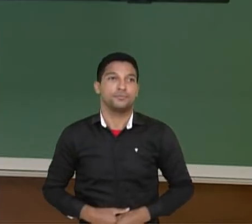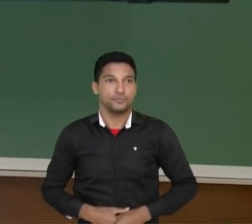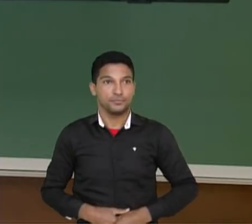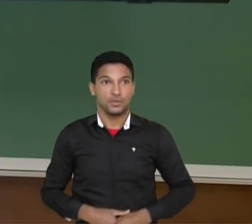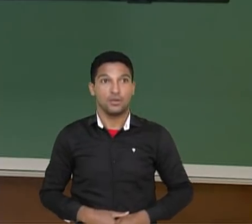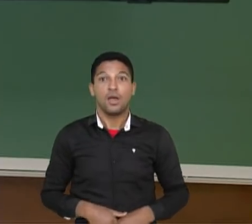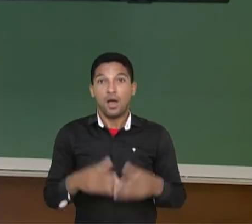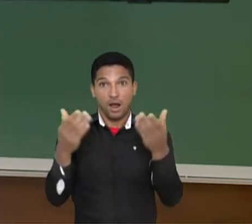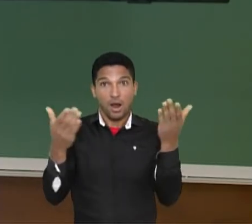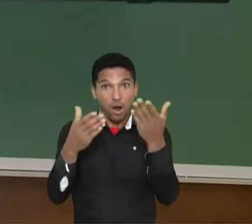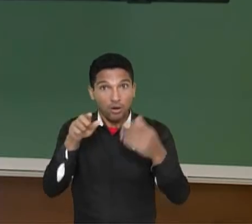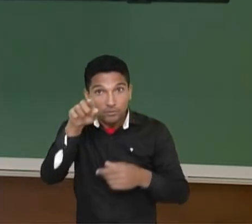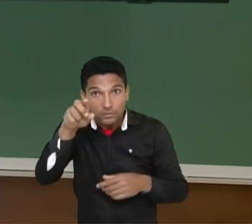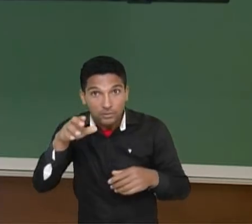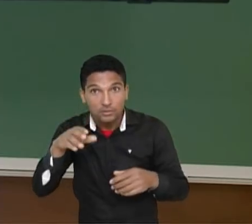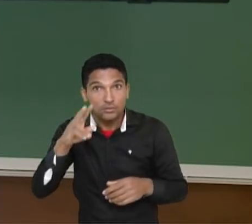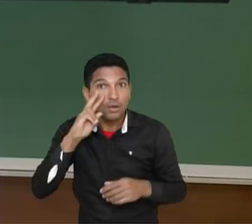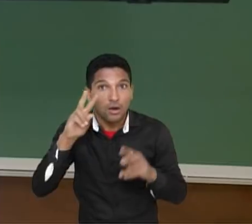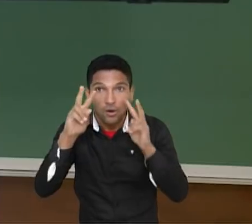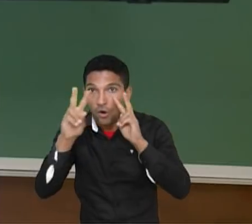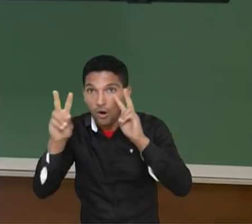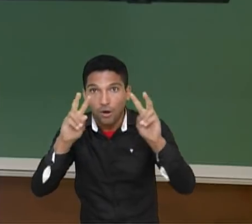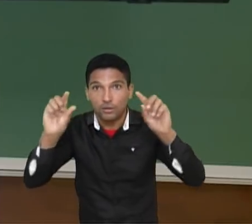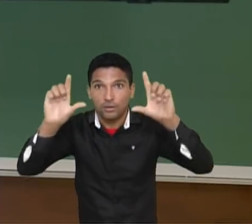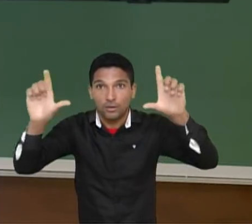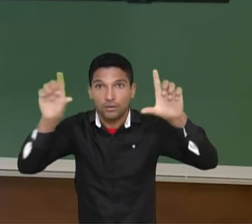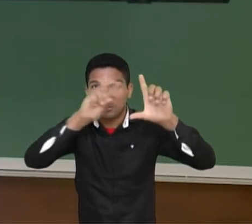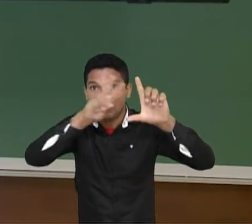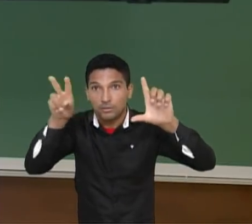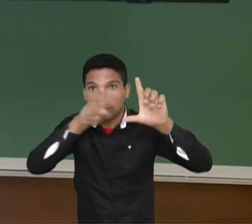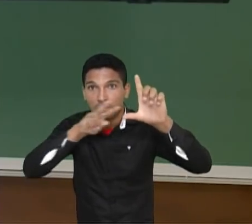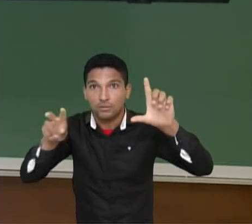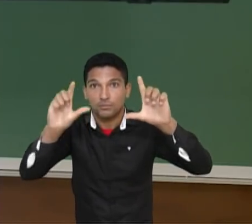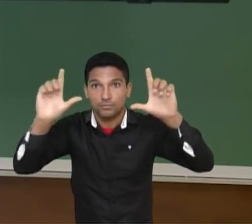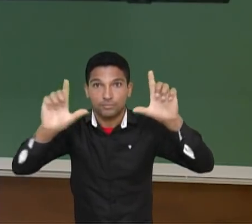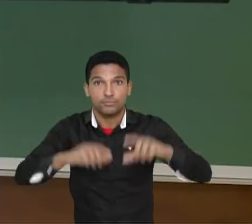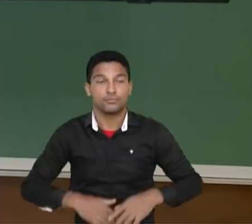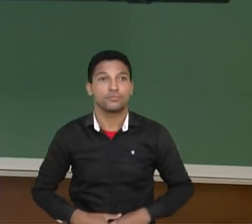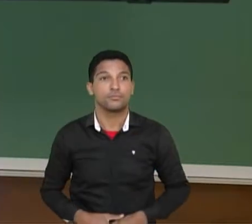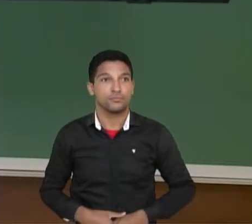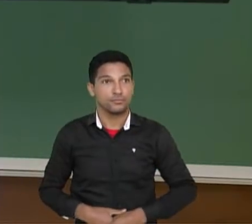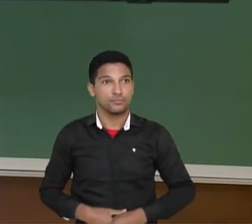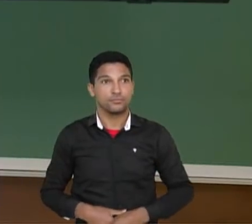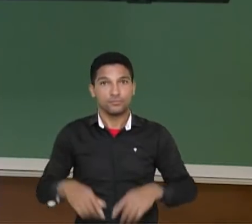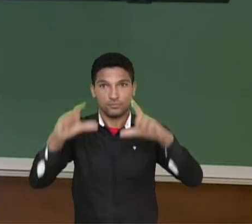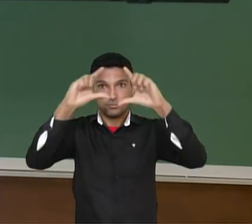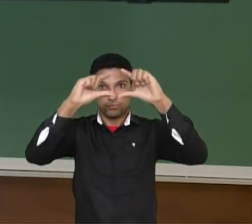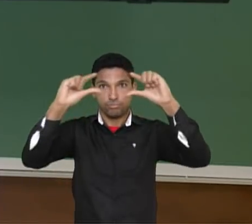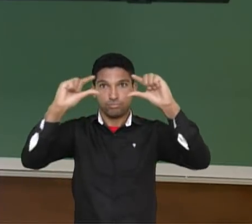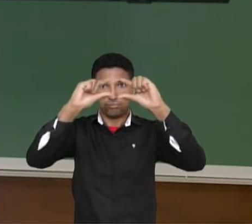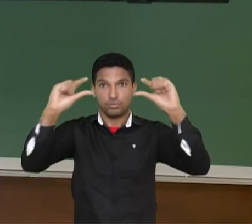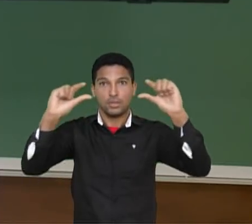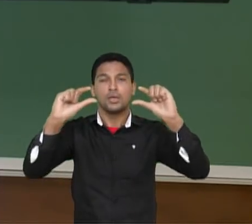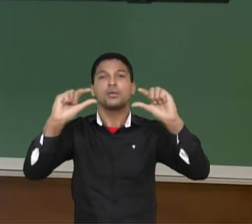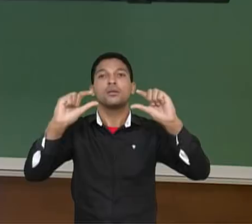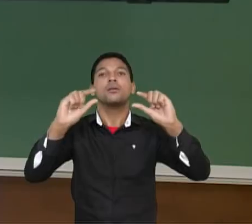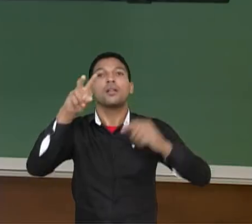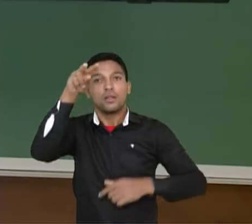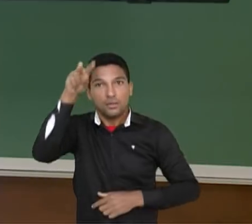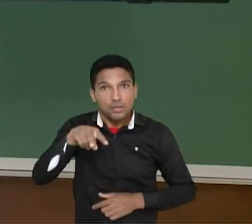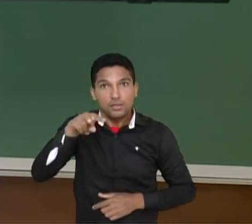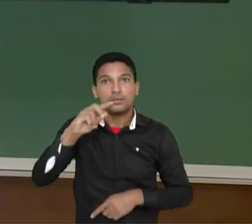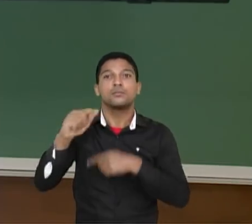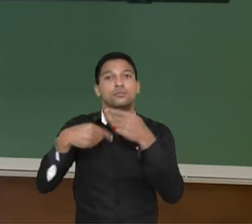aqui, tá? Então, vamos fazer a leitura aqui do nosso trecho e, na sequência, nós vamos ver o que está sendo perguntado para